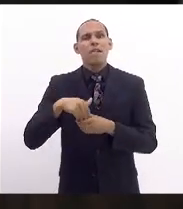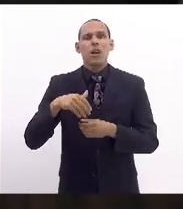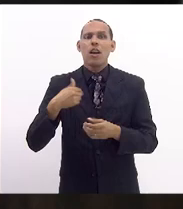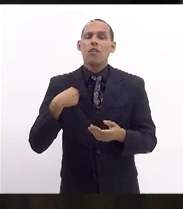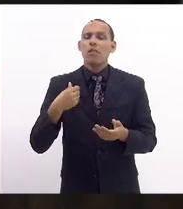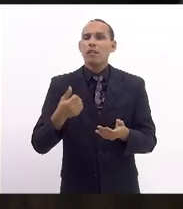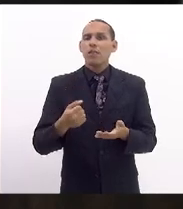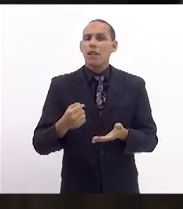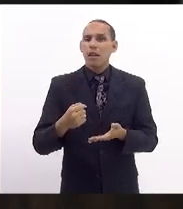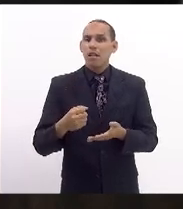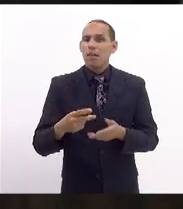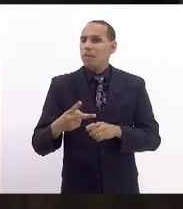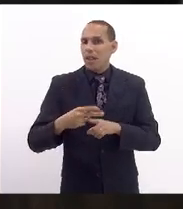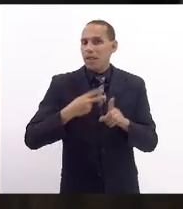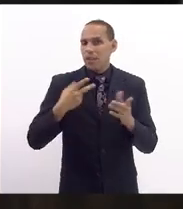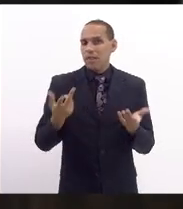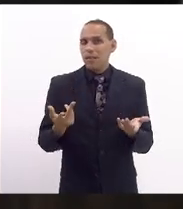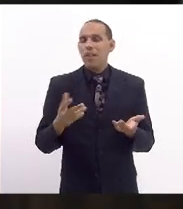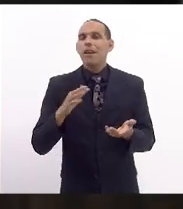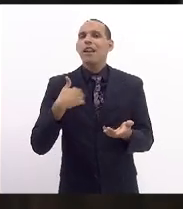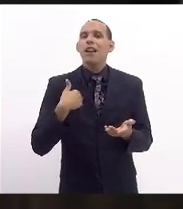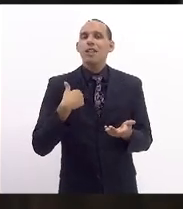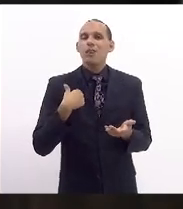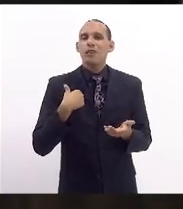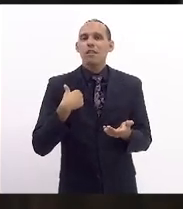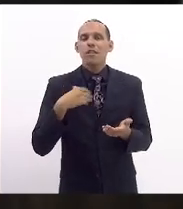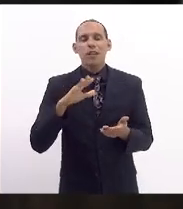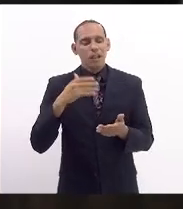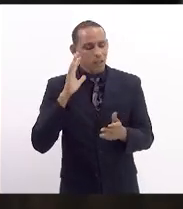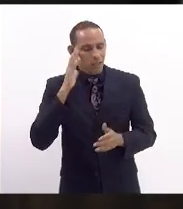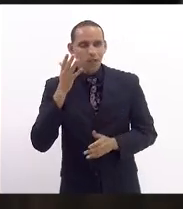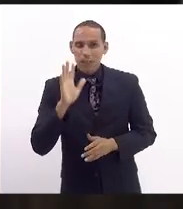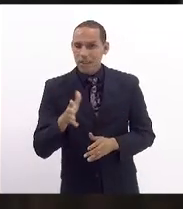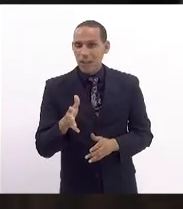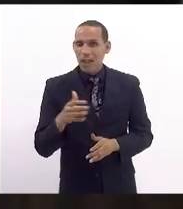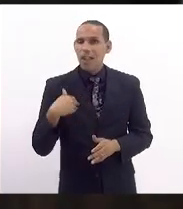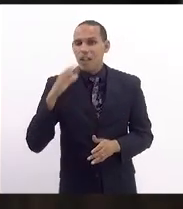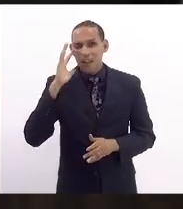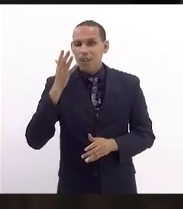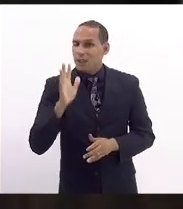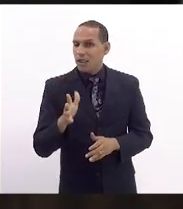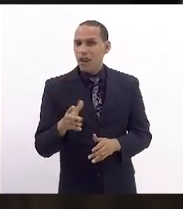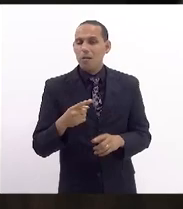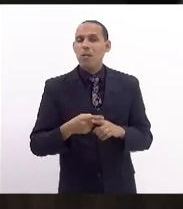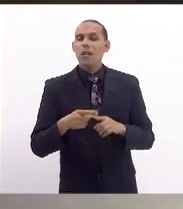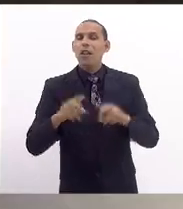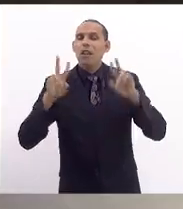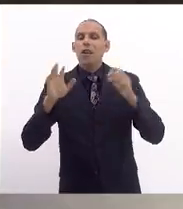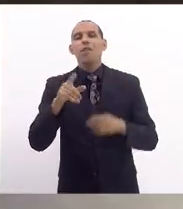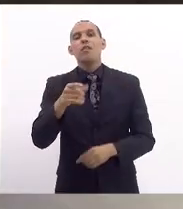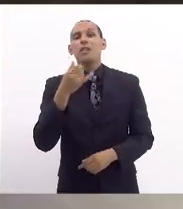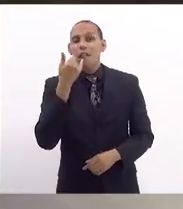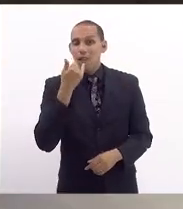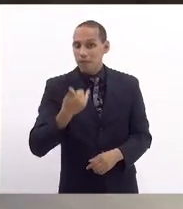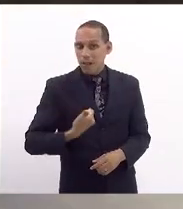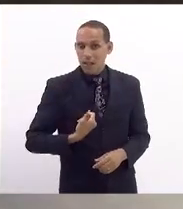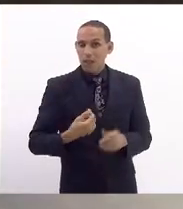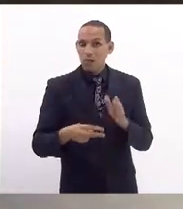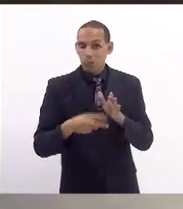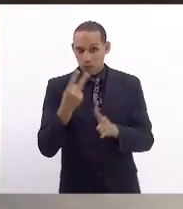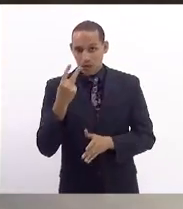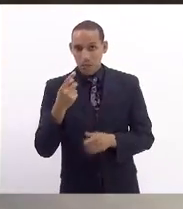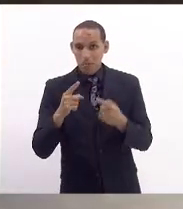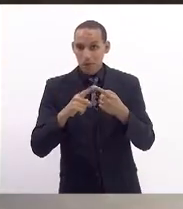sumidão Tá bom mas eu vou tirar ele já vou resolver não o senhor da vossa vinda foi desse textinho falou comigo duas vezes